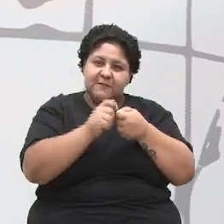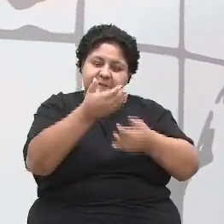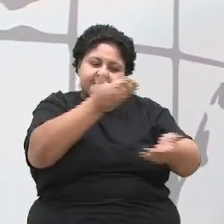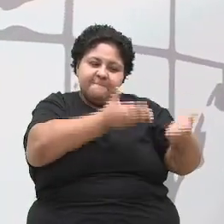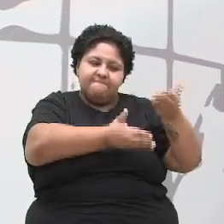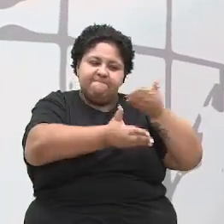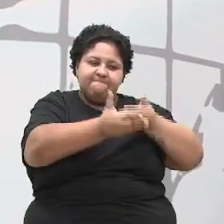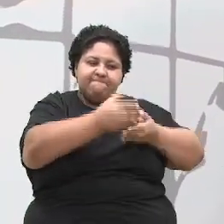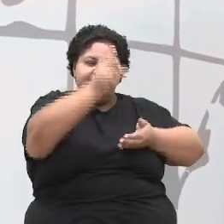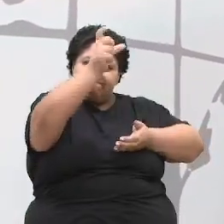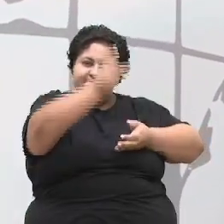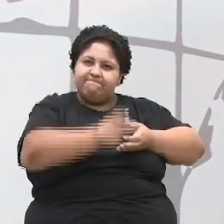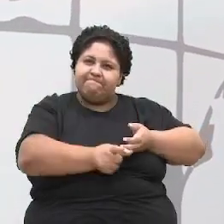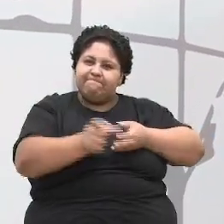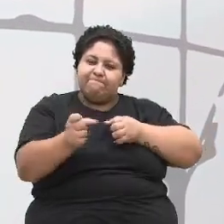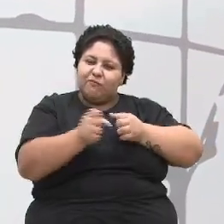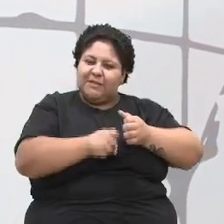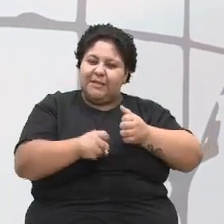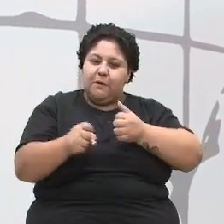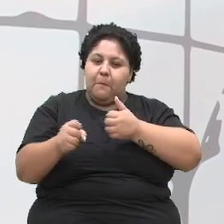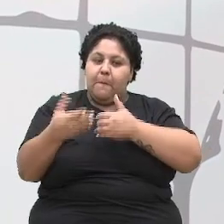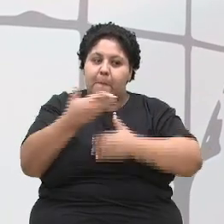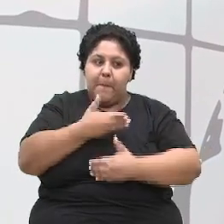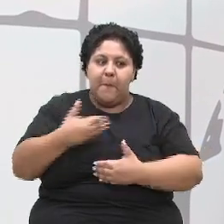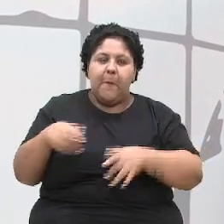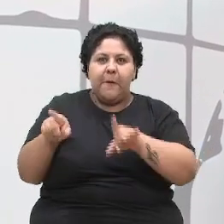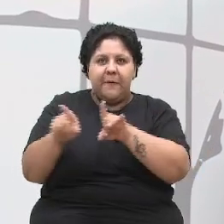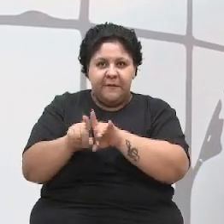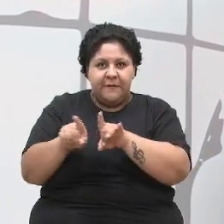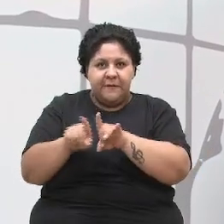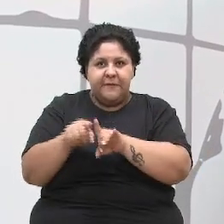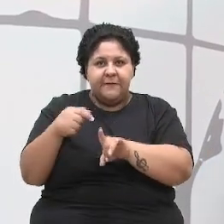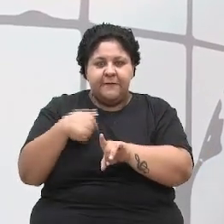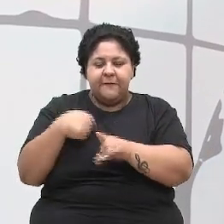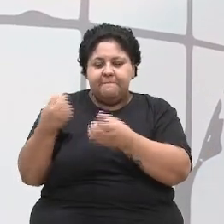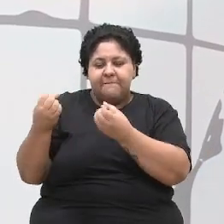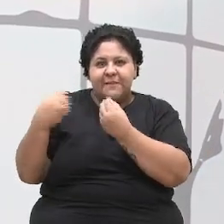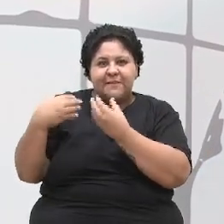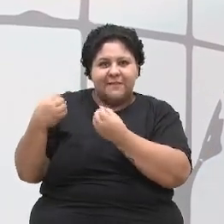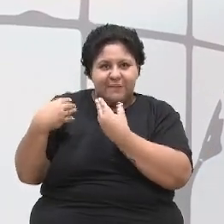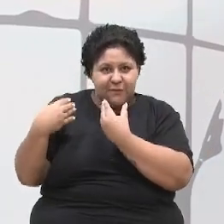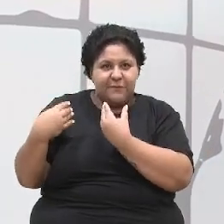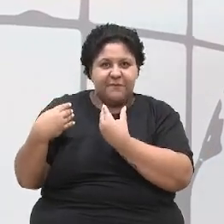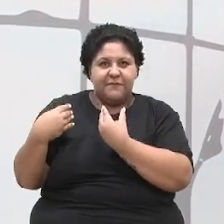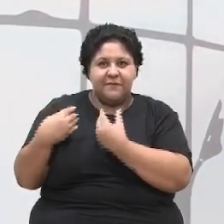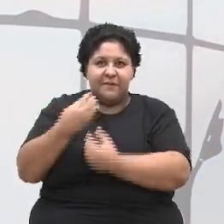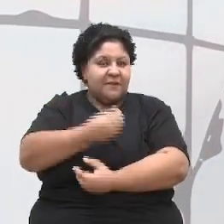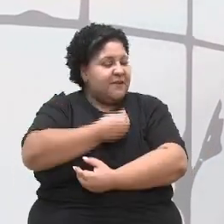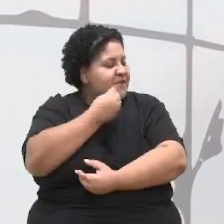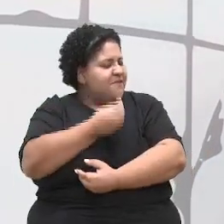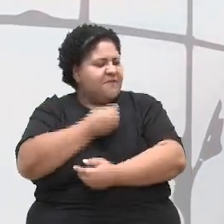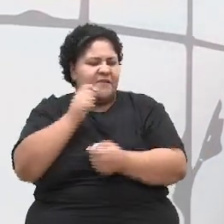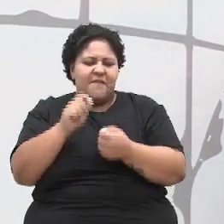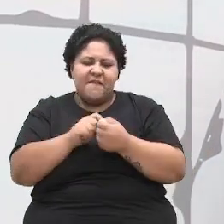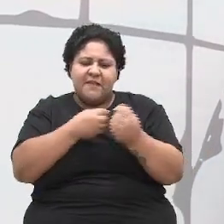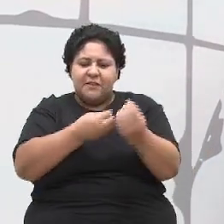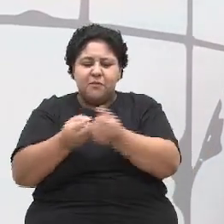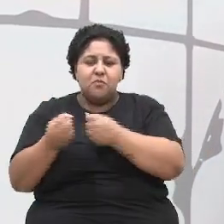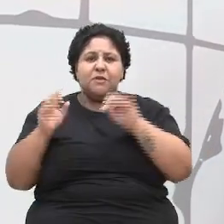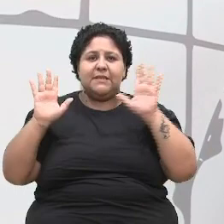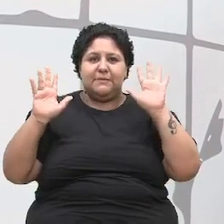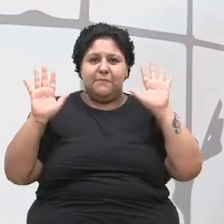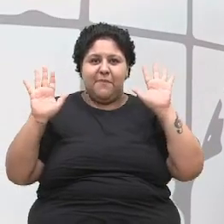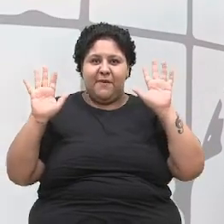com o poder público, me ensinou que a vida é feita de muitas mãos, né? Então eu